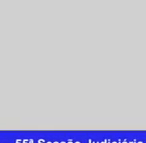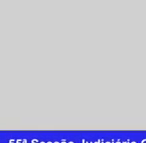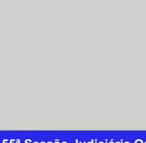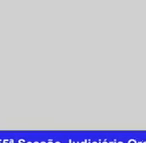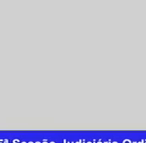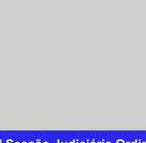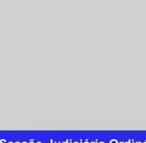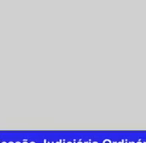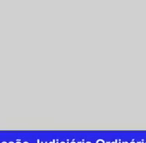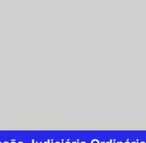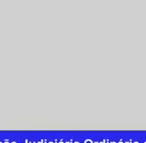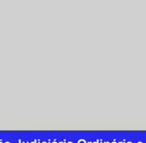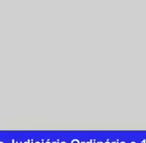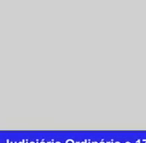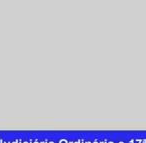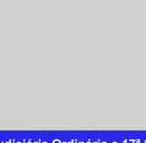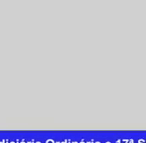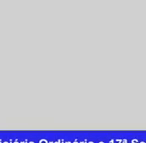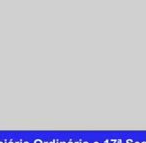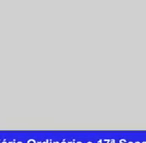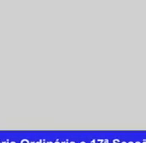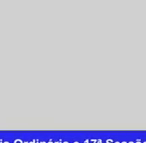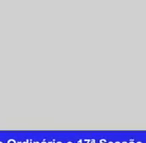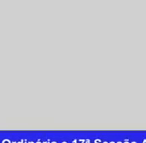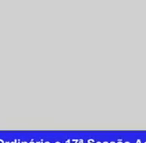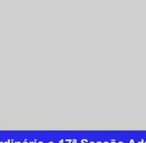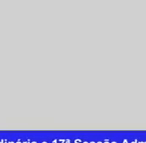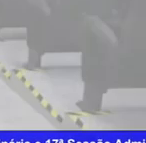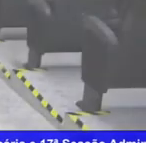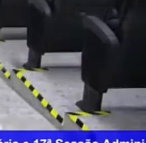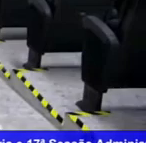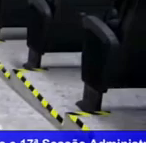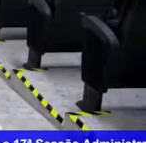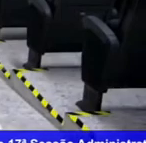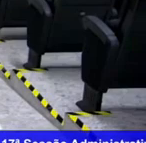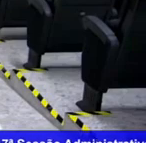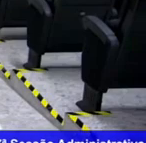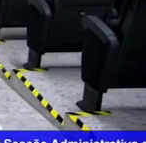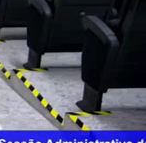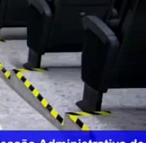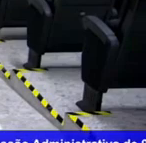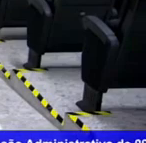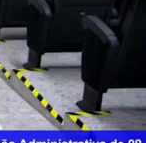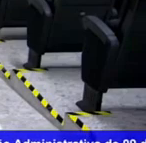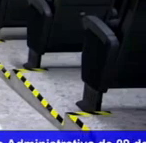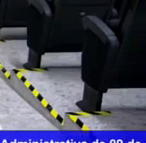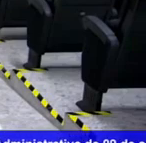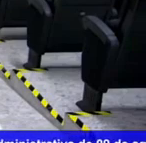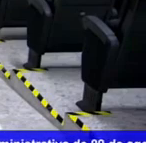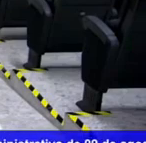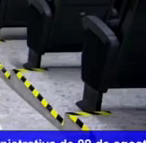55ª Sessão Judiciária Ordinária e 17ª Sessão Administrativa de 9 de agosto de